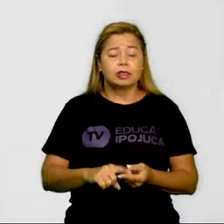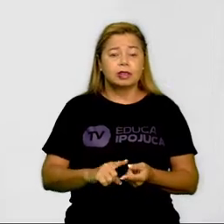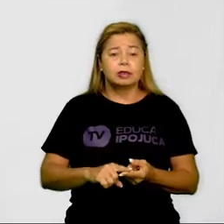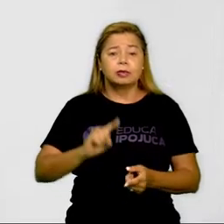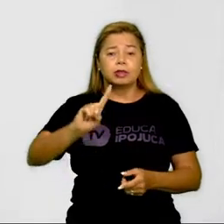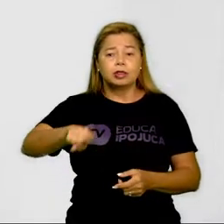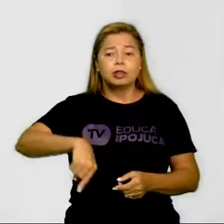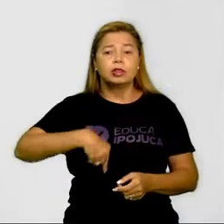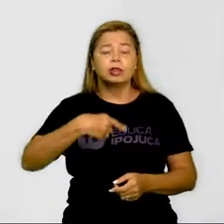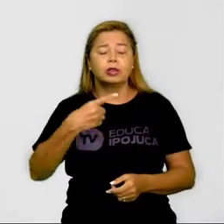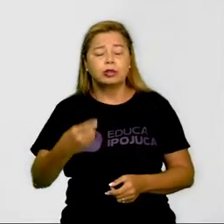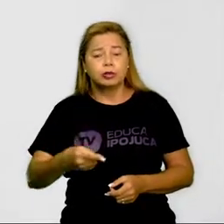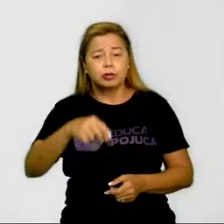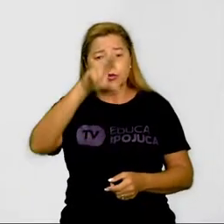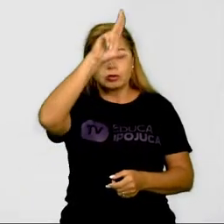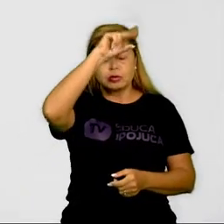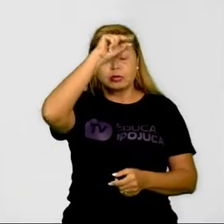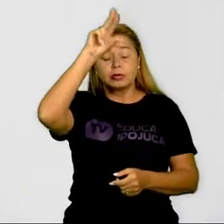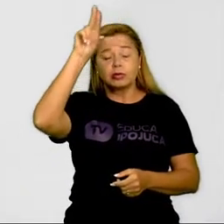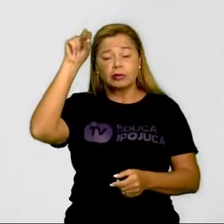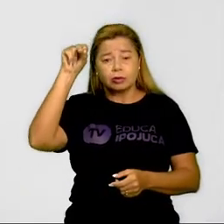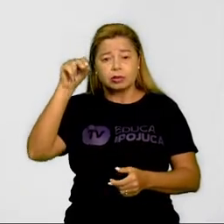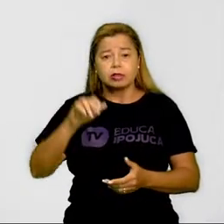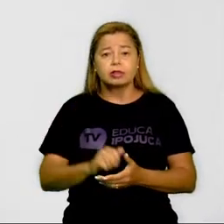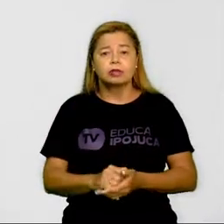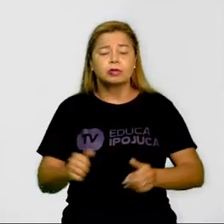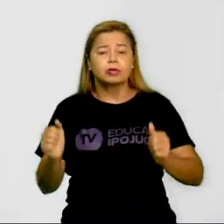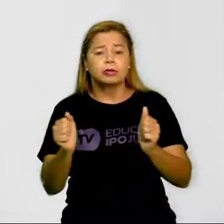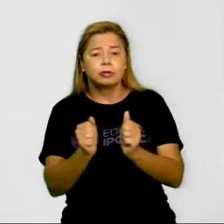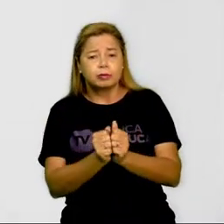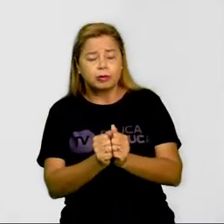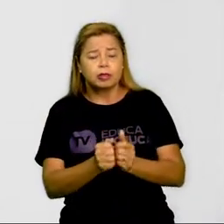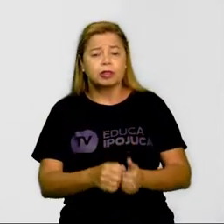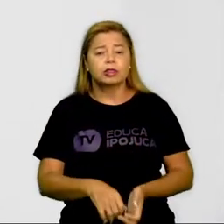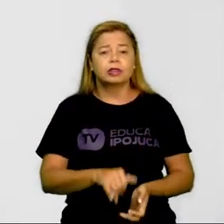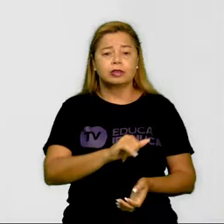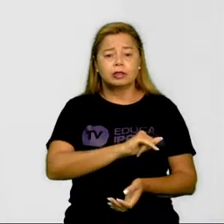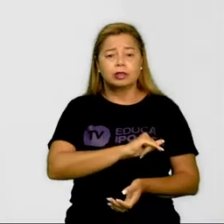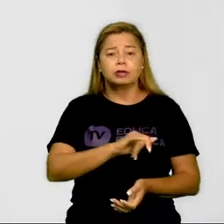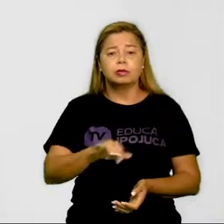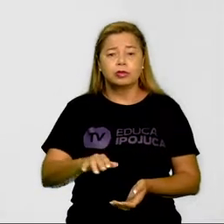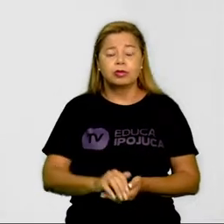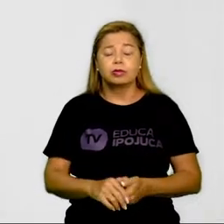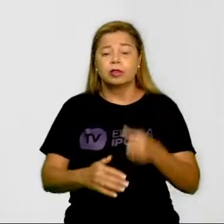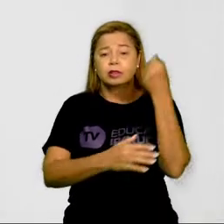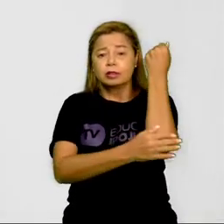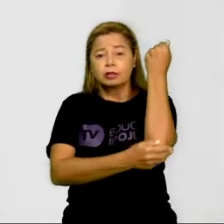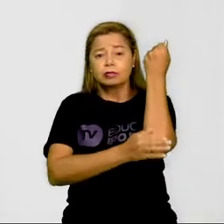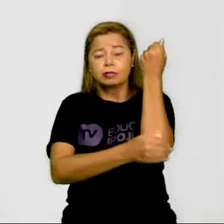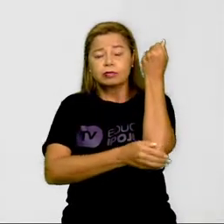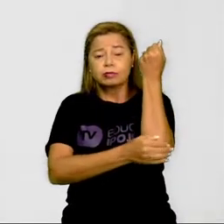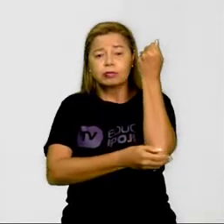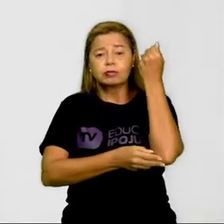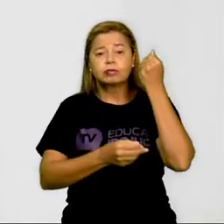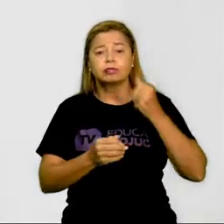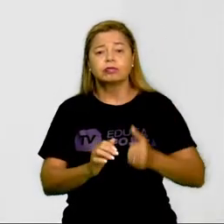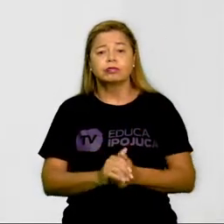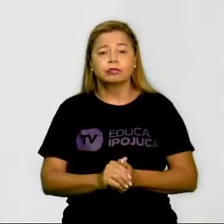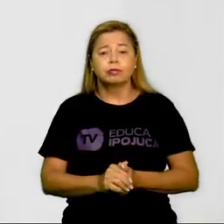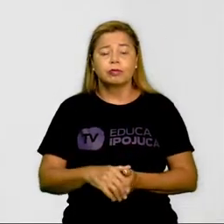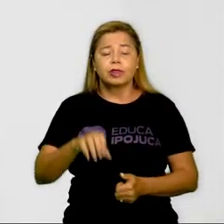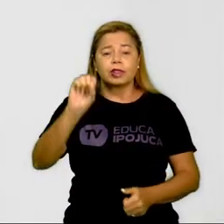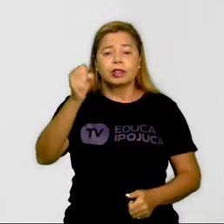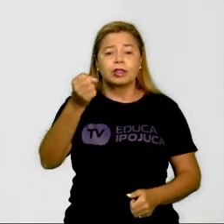municípios que estão próximos aqui a gente, né? Que são os municípios aqui do Cabo e o município de